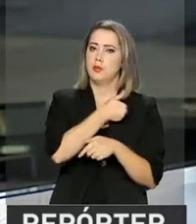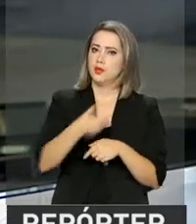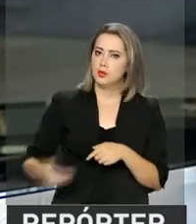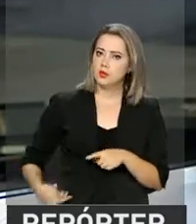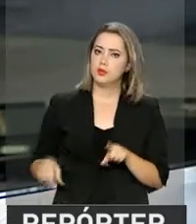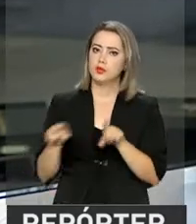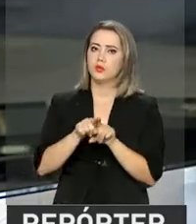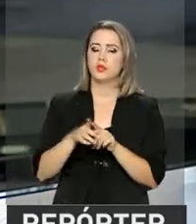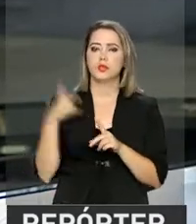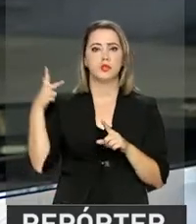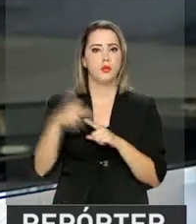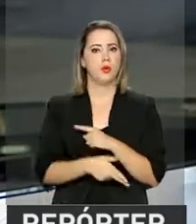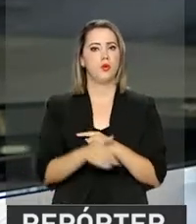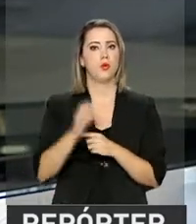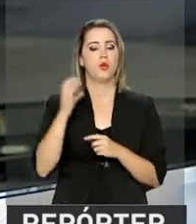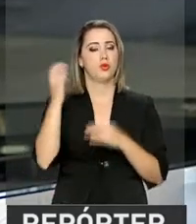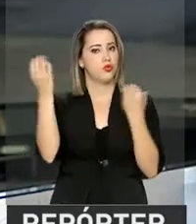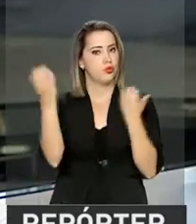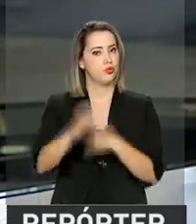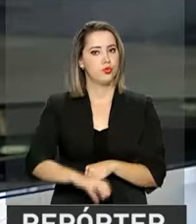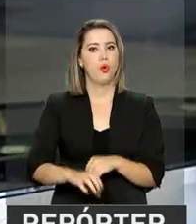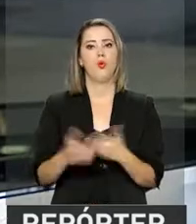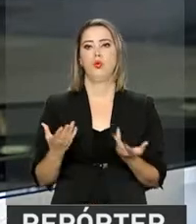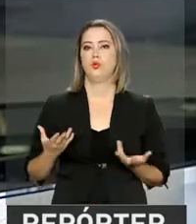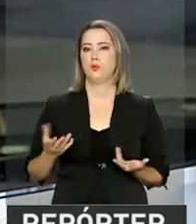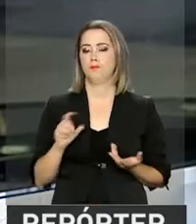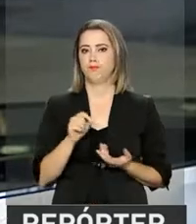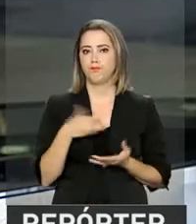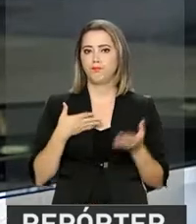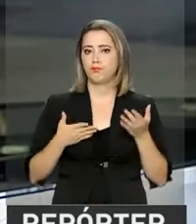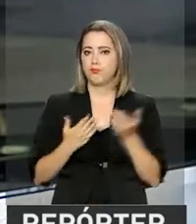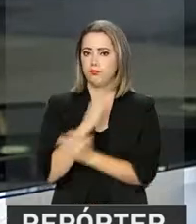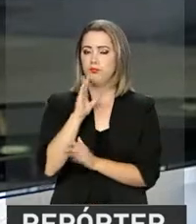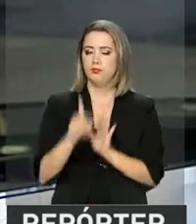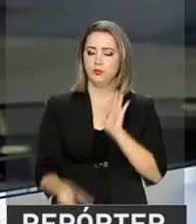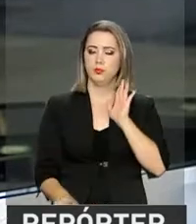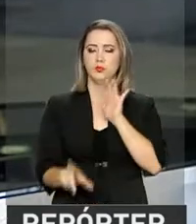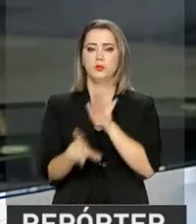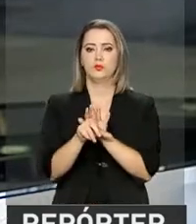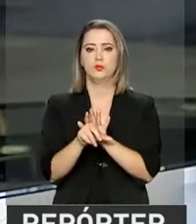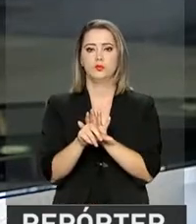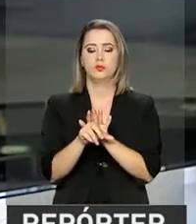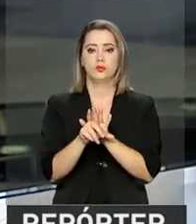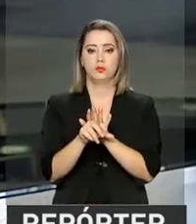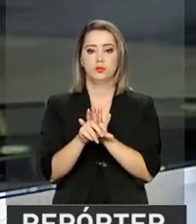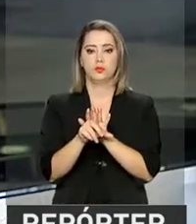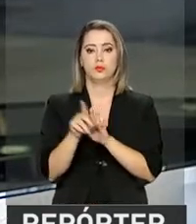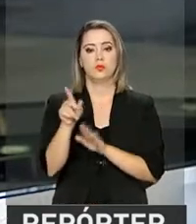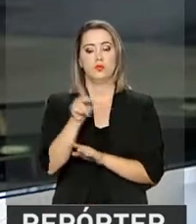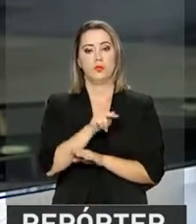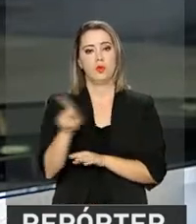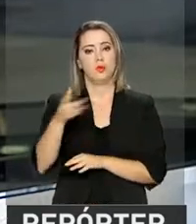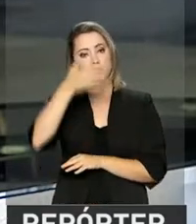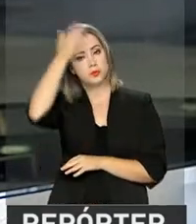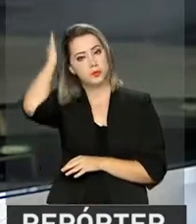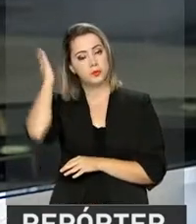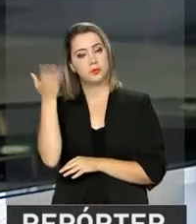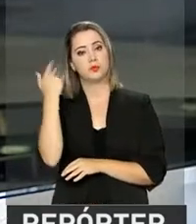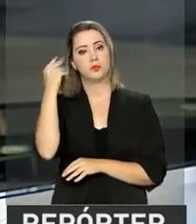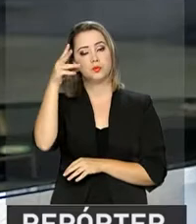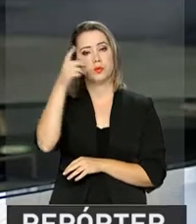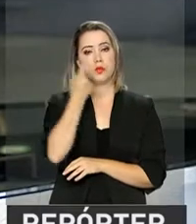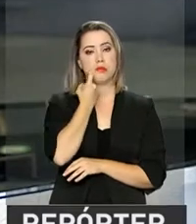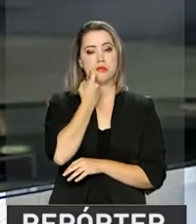realização de concursos a lei foi promulgada foi sancionada aliás pelo presidente michel temer na última